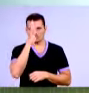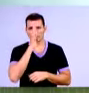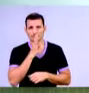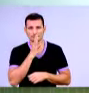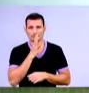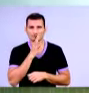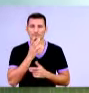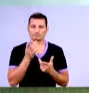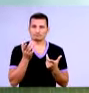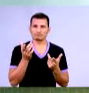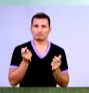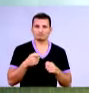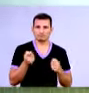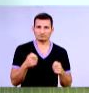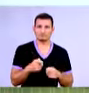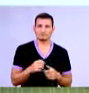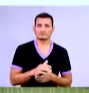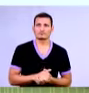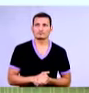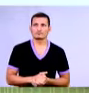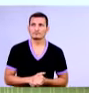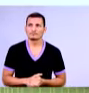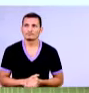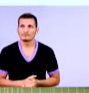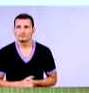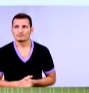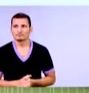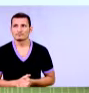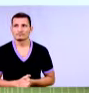verão no decorrer da nossa disciplina, ok?